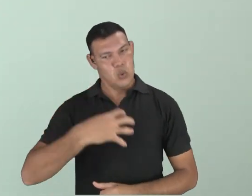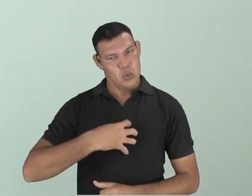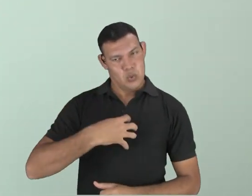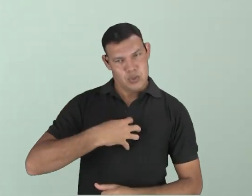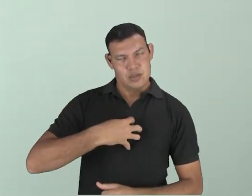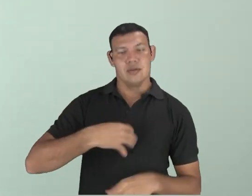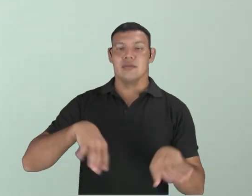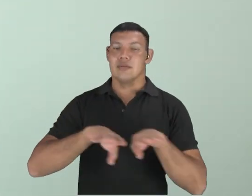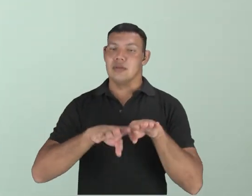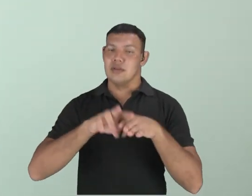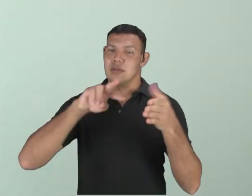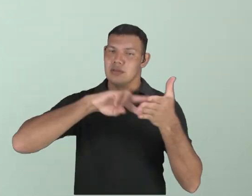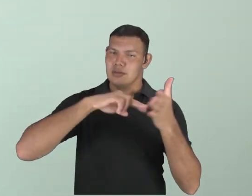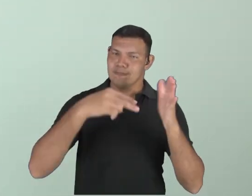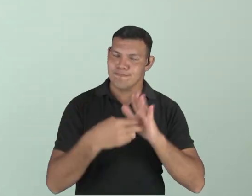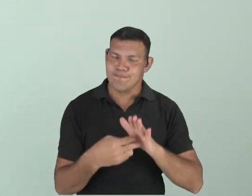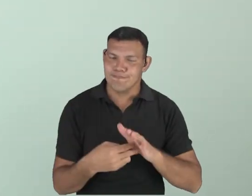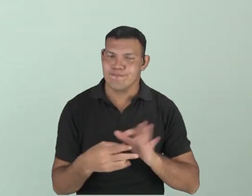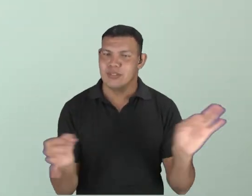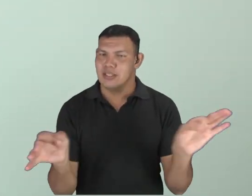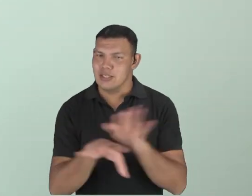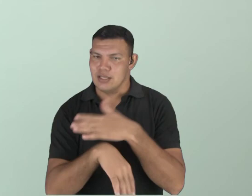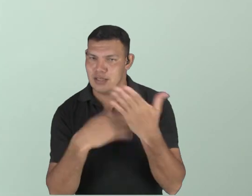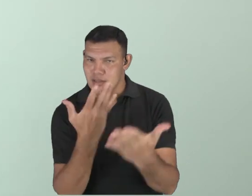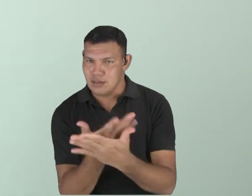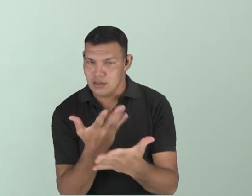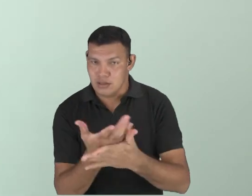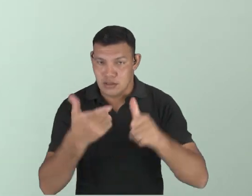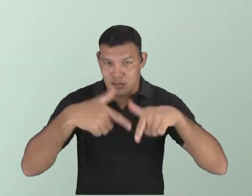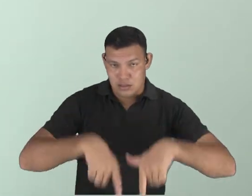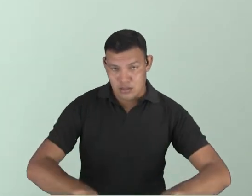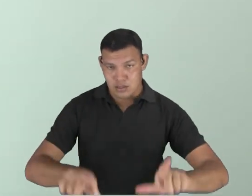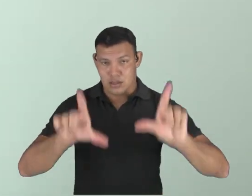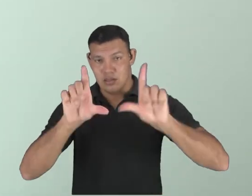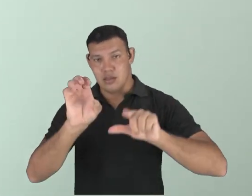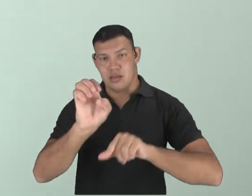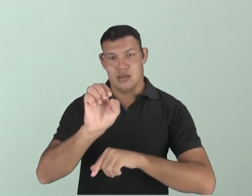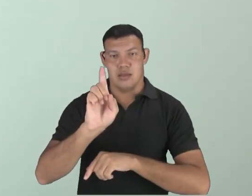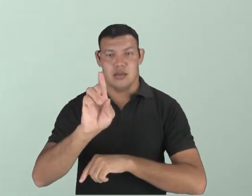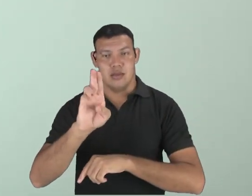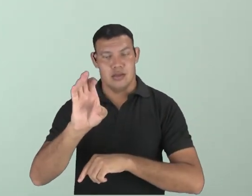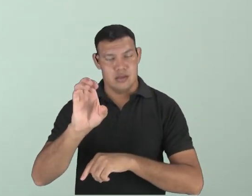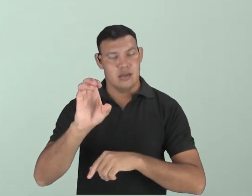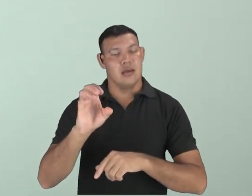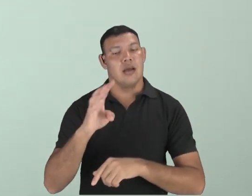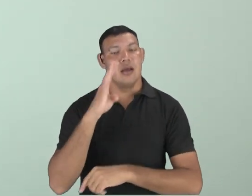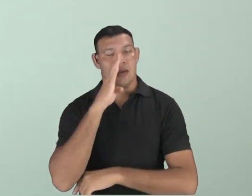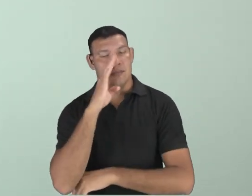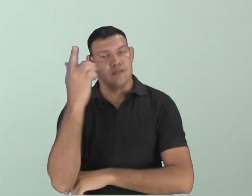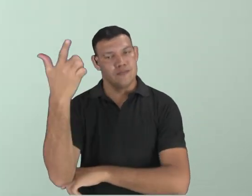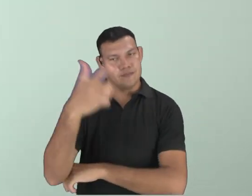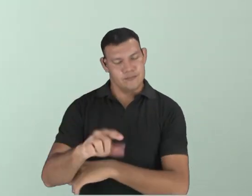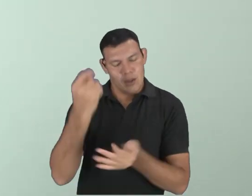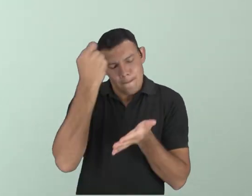beleza? Então, no mais, nós terminamos nossa aula por aqui. Acesse o nosso portal, assista o vídeo